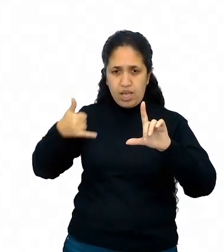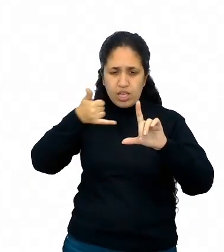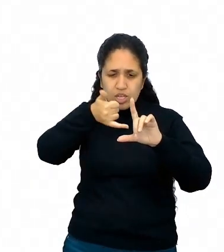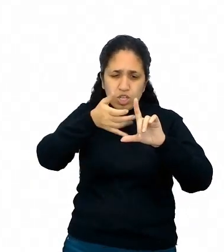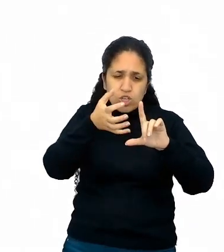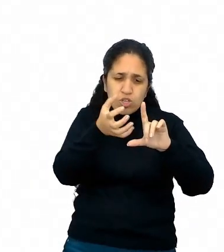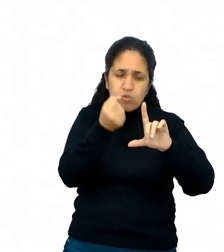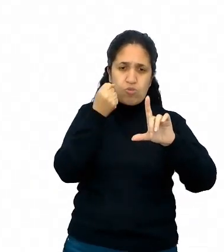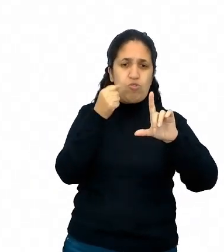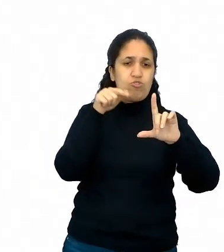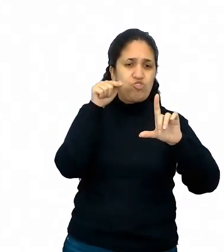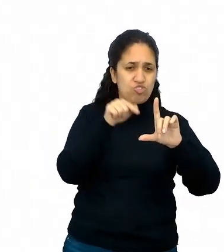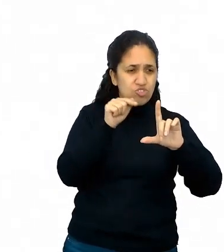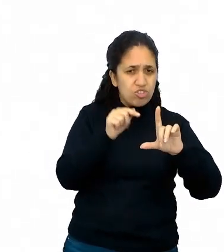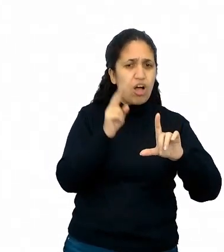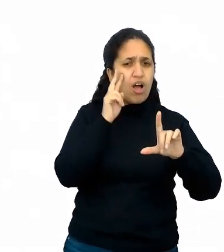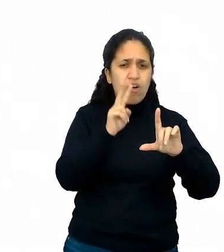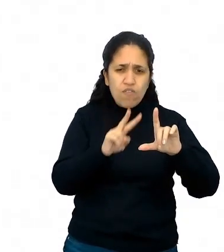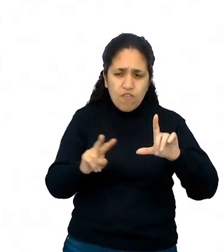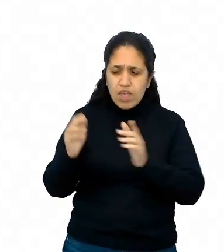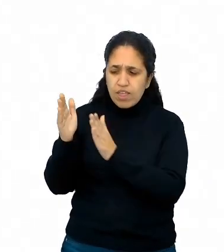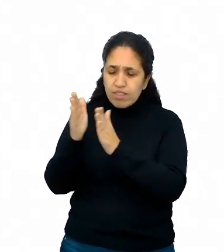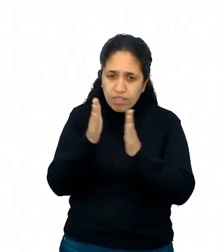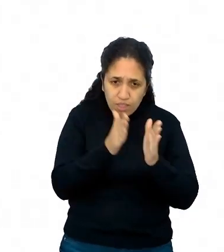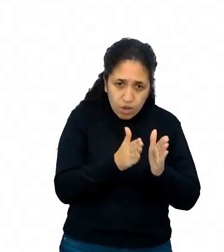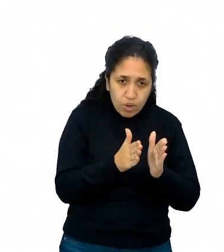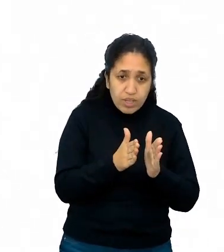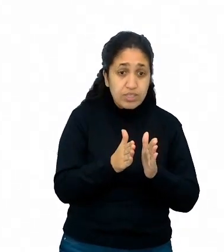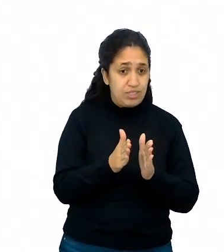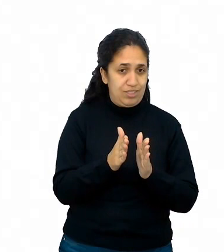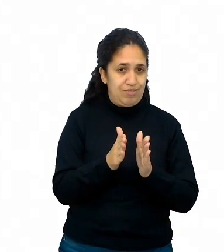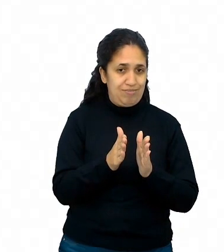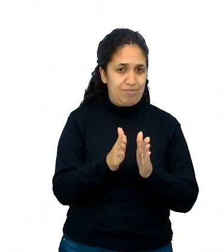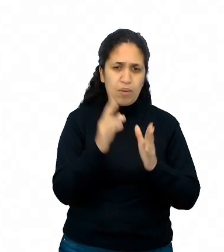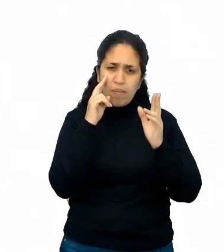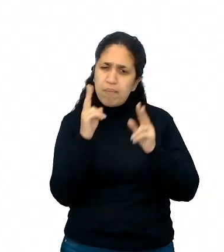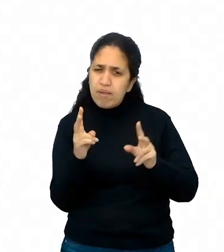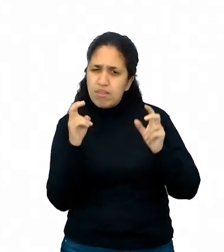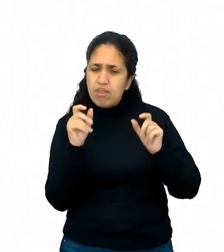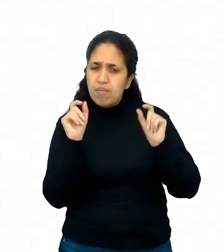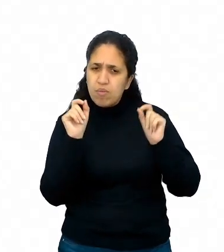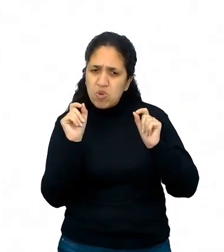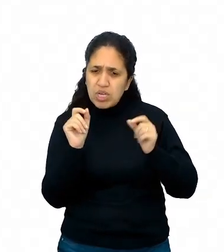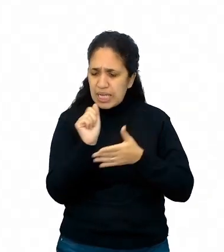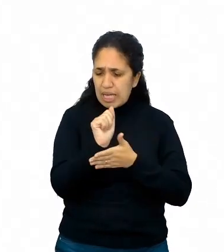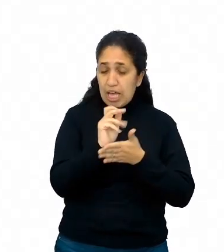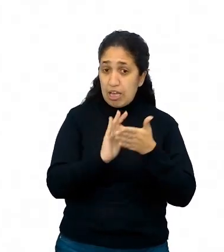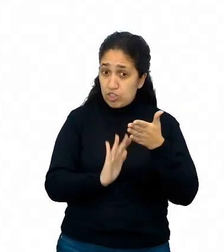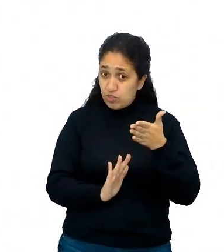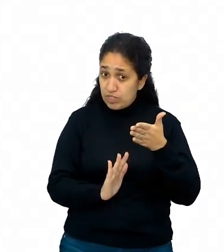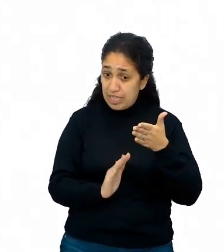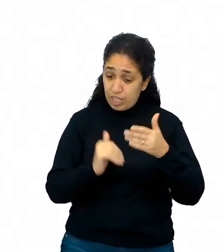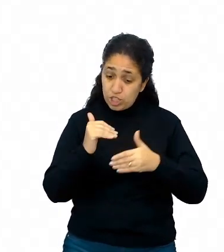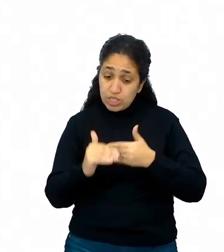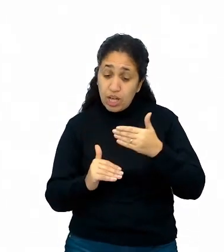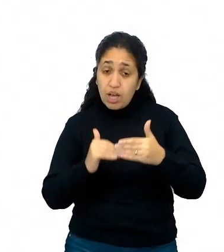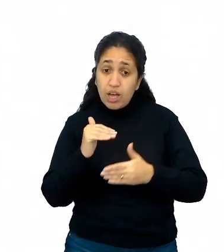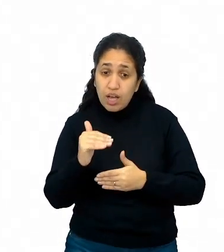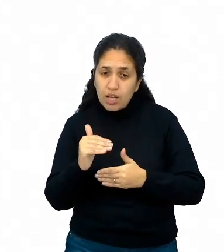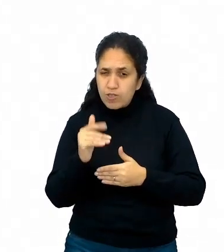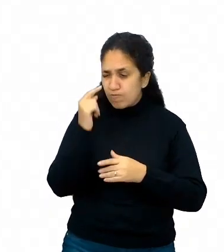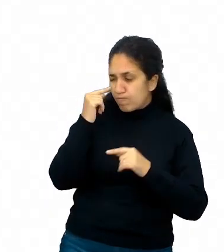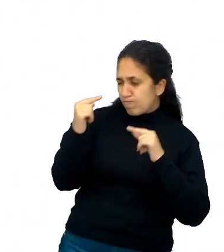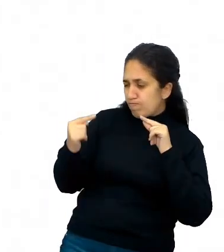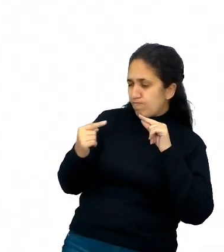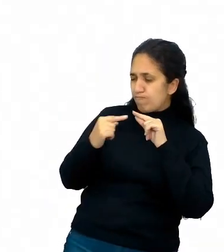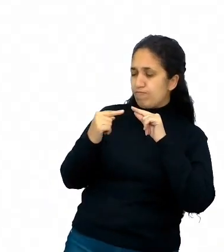lá olhando a sequência, vai perceber que as atividades são atividades com cara